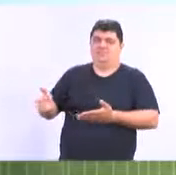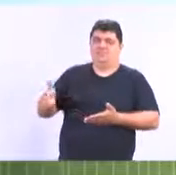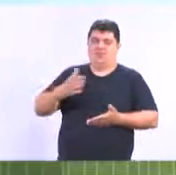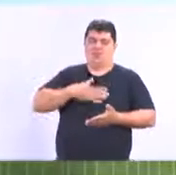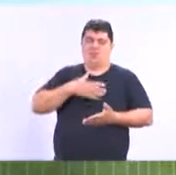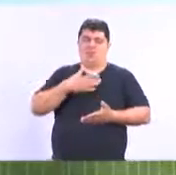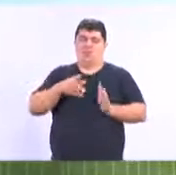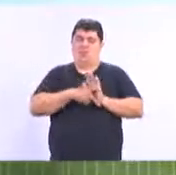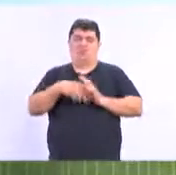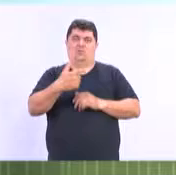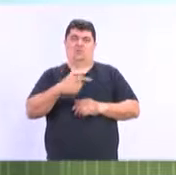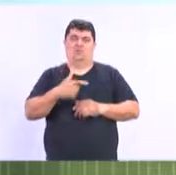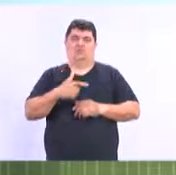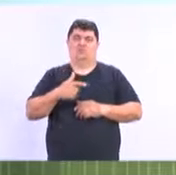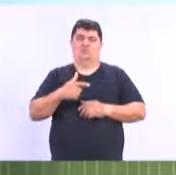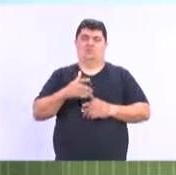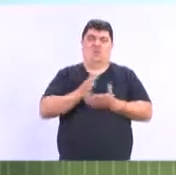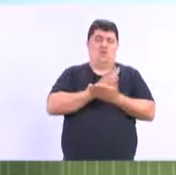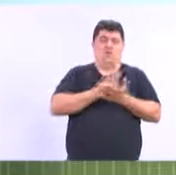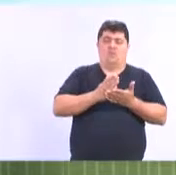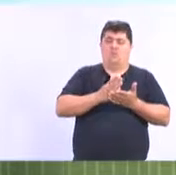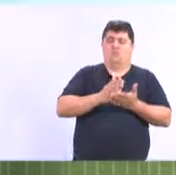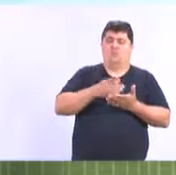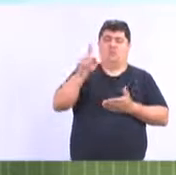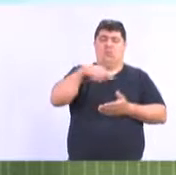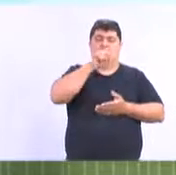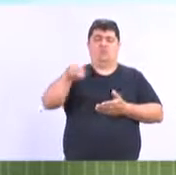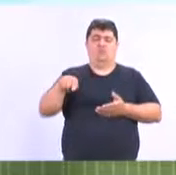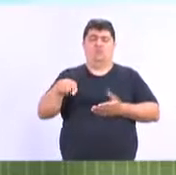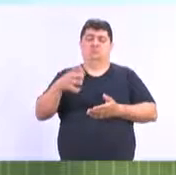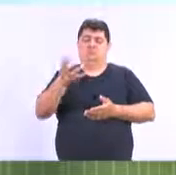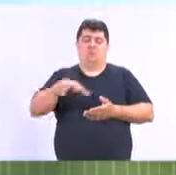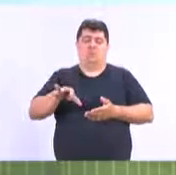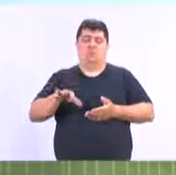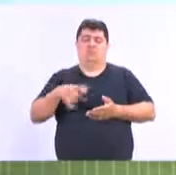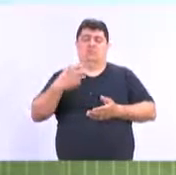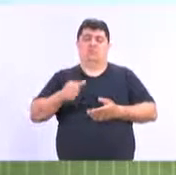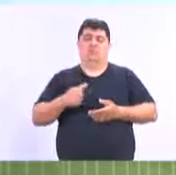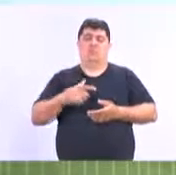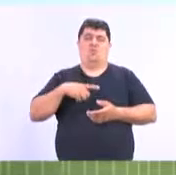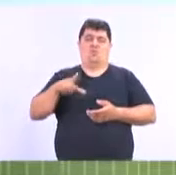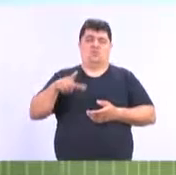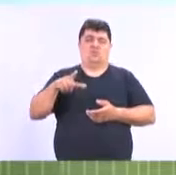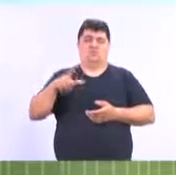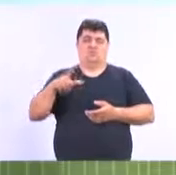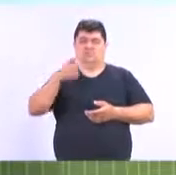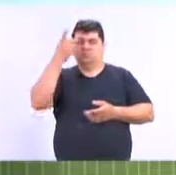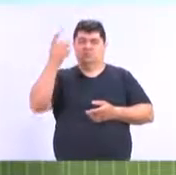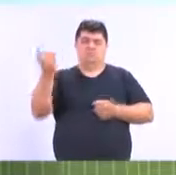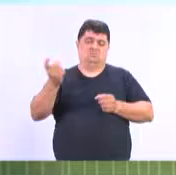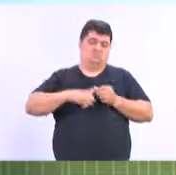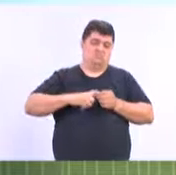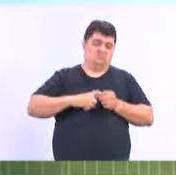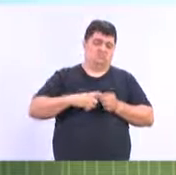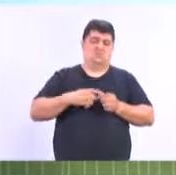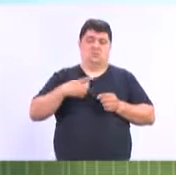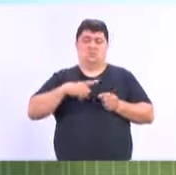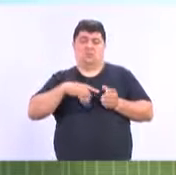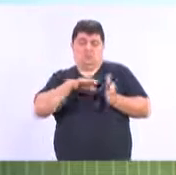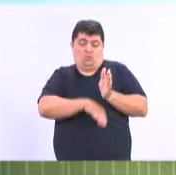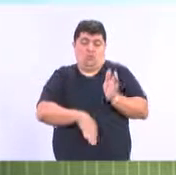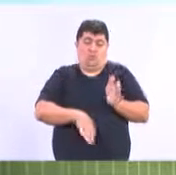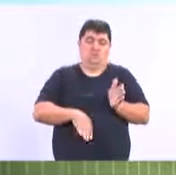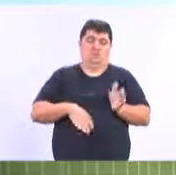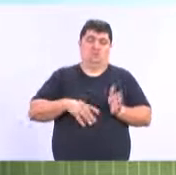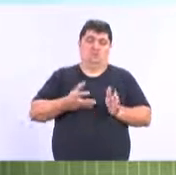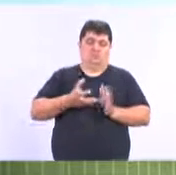minha venda são canceladas. O cara vem lá e cancela a compra. Parte da minha venda são devolvidas, sofre abatimentos. Então o que eu faço?